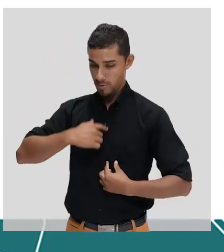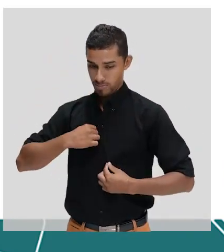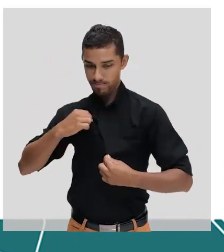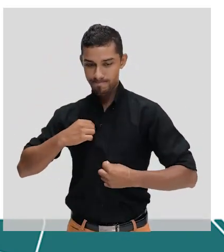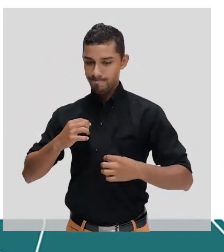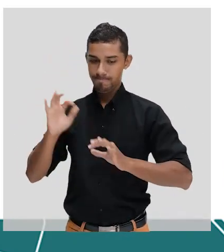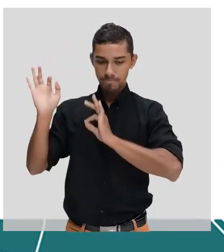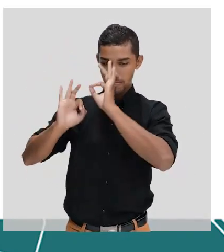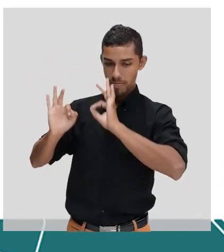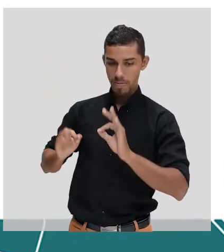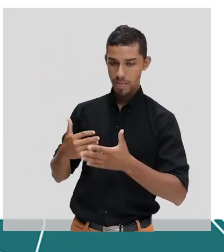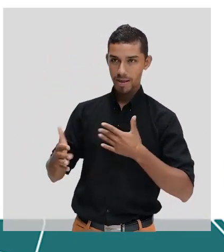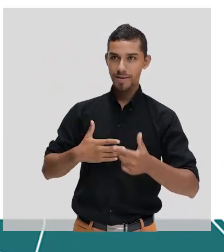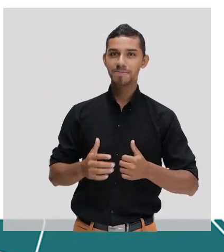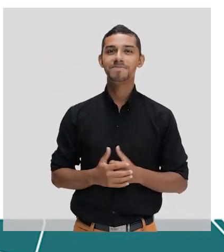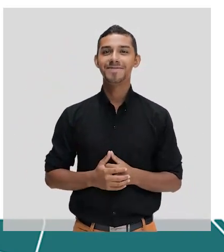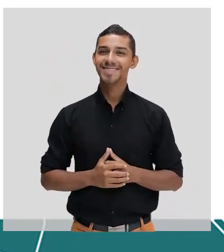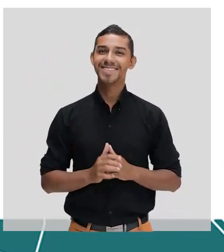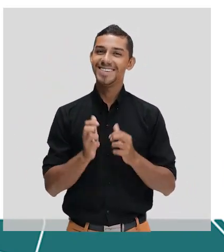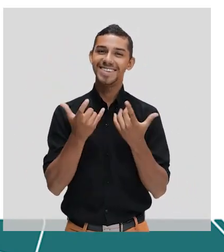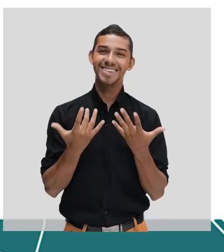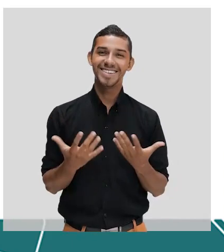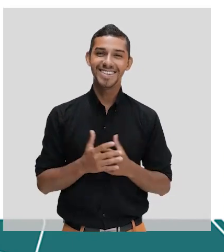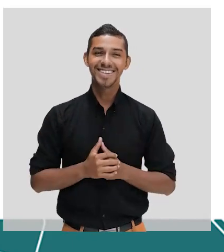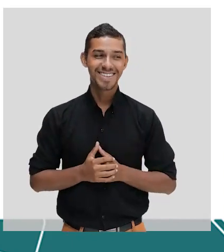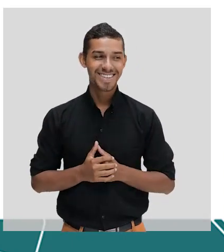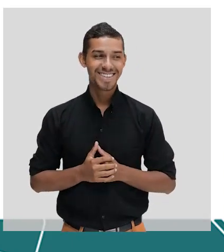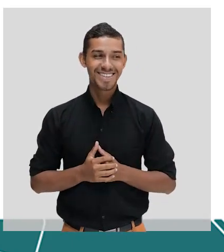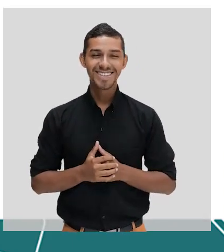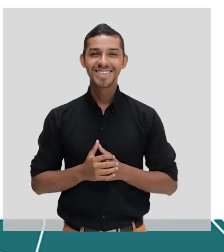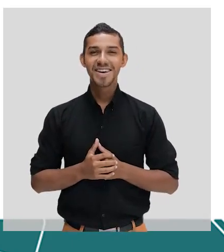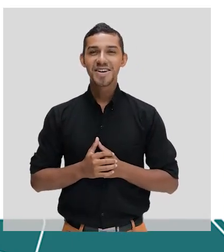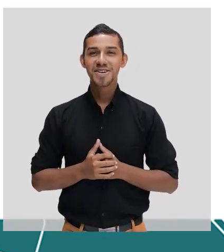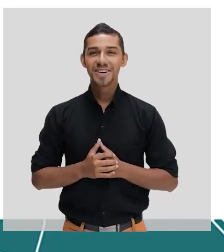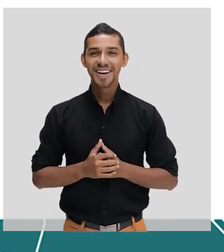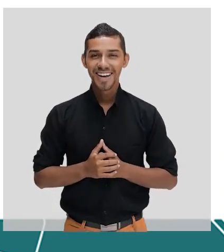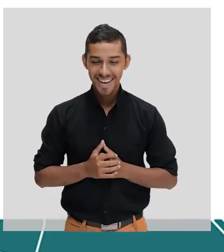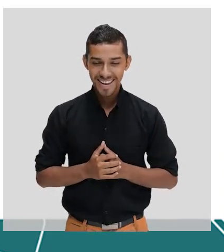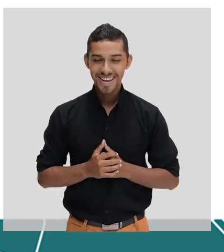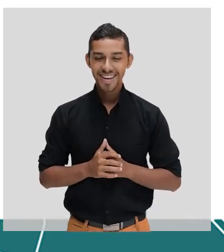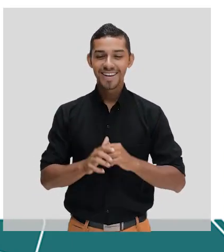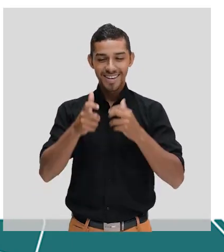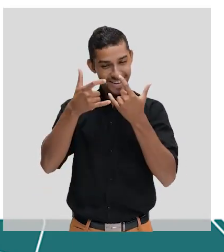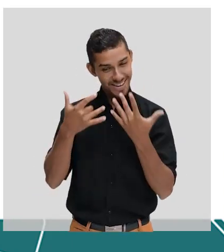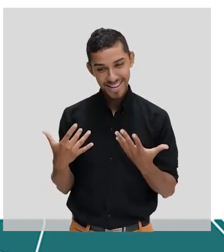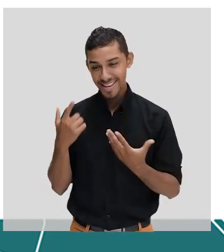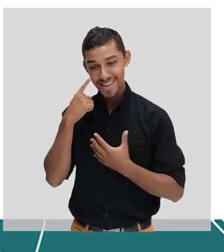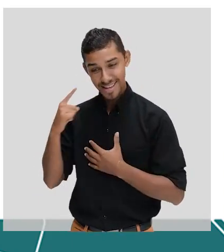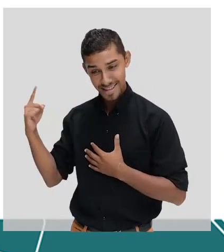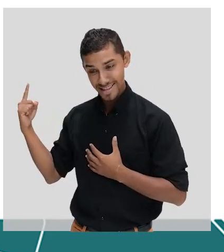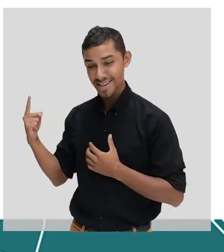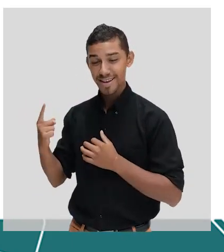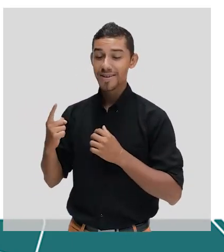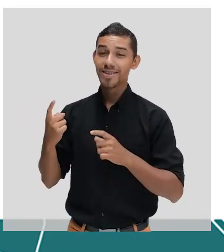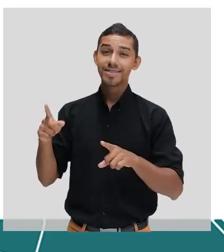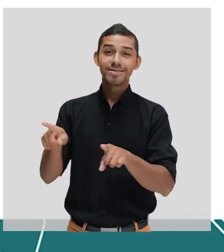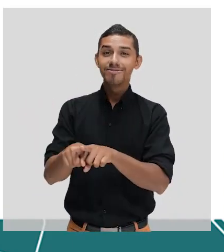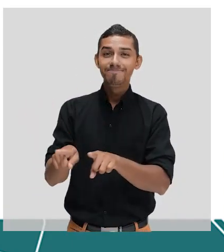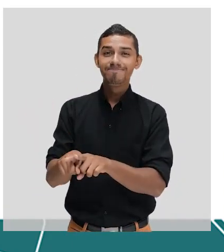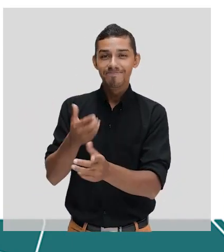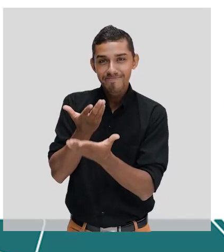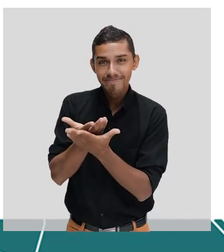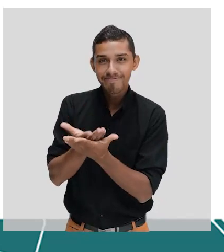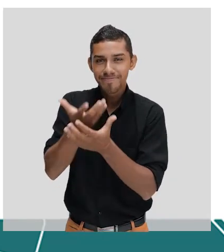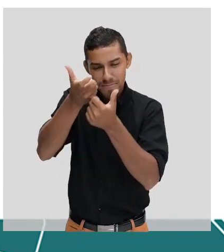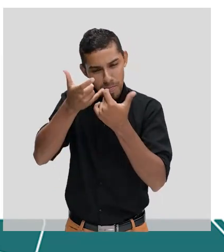feito aleatoriamente. O pessoal está rindo aqui de uma coisa que eu falei, mas a gente volta a falar sobre isso. Né? O figurino ele é literalmente